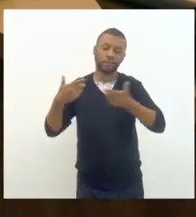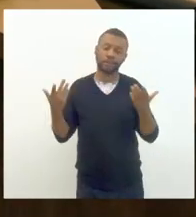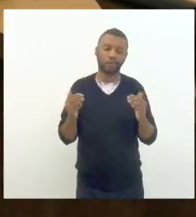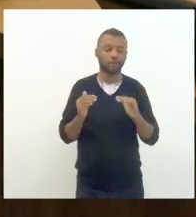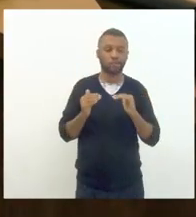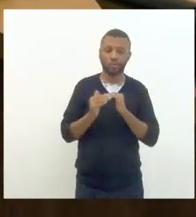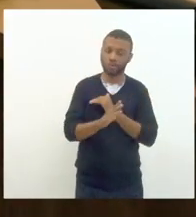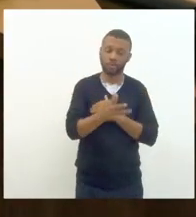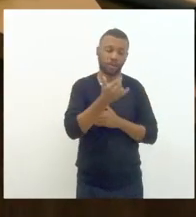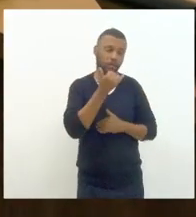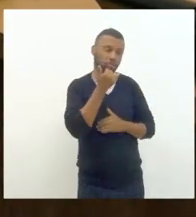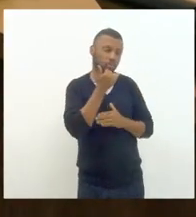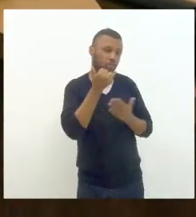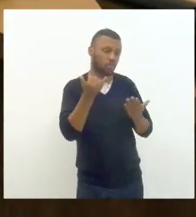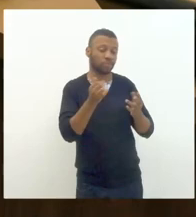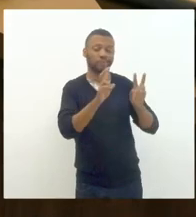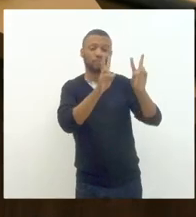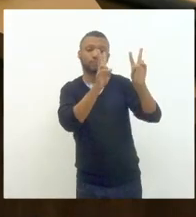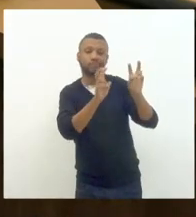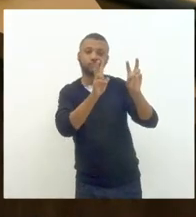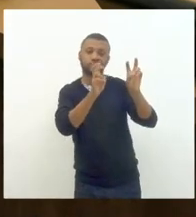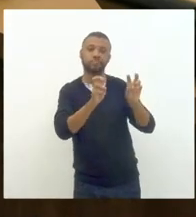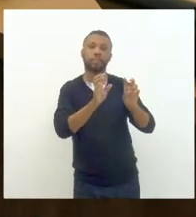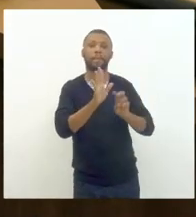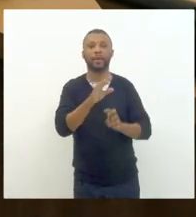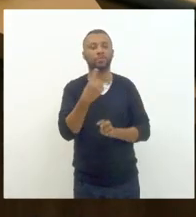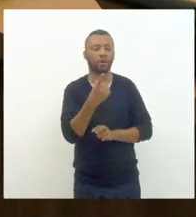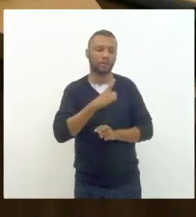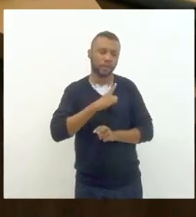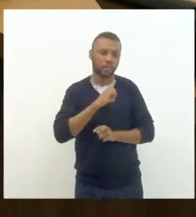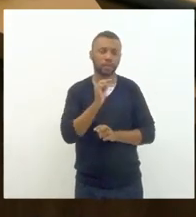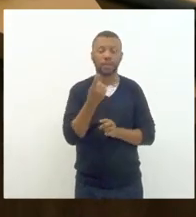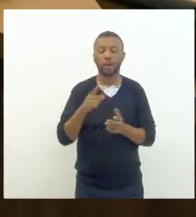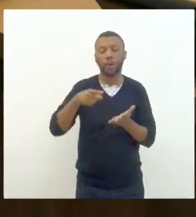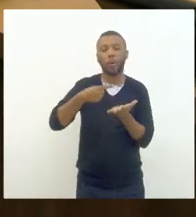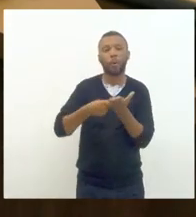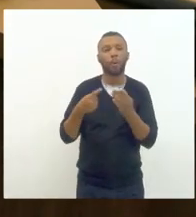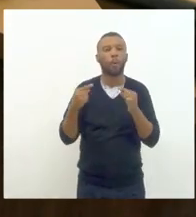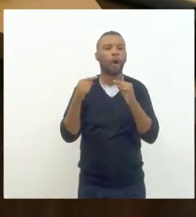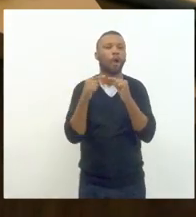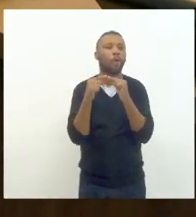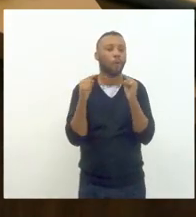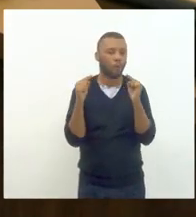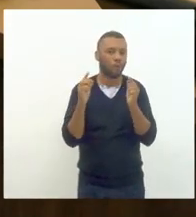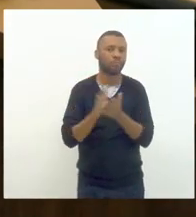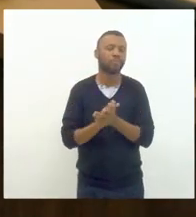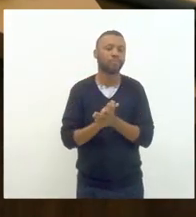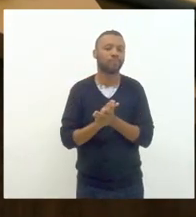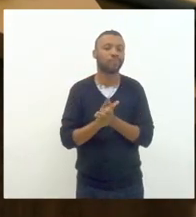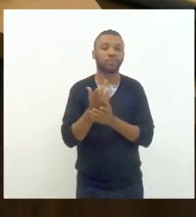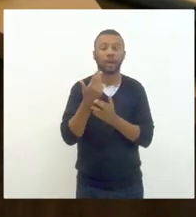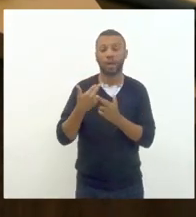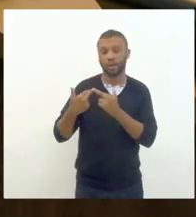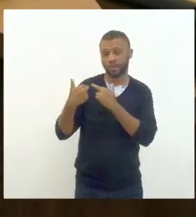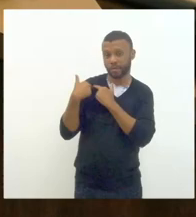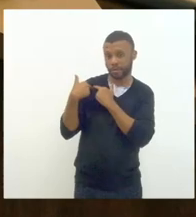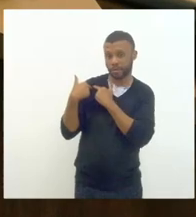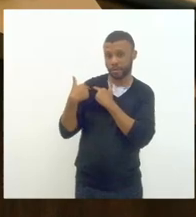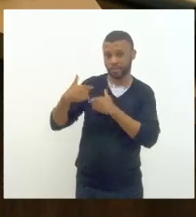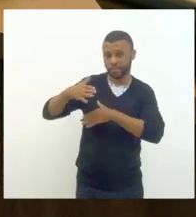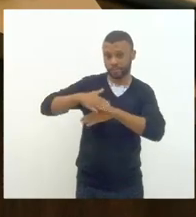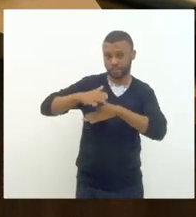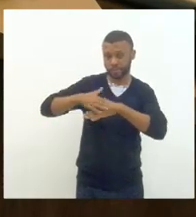concordo com o teor, mas como nós temos aí aqui um acordo, né? A responsabilidade é de quem dá